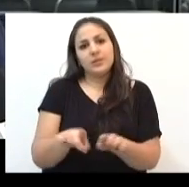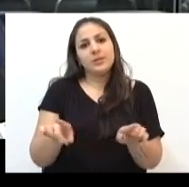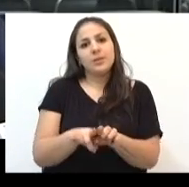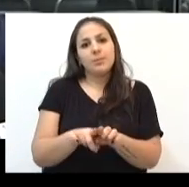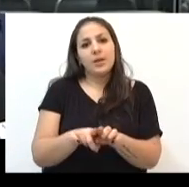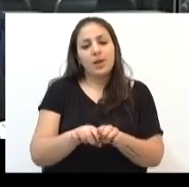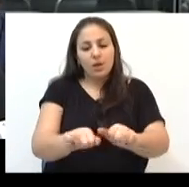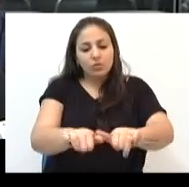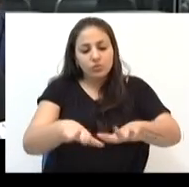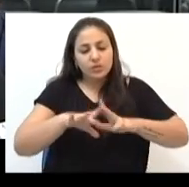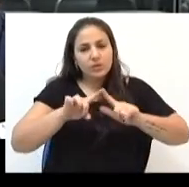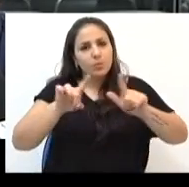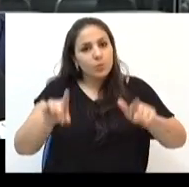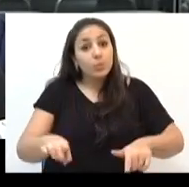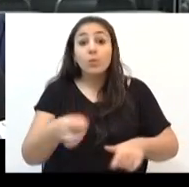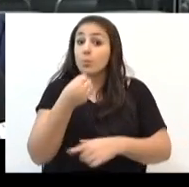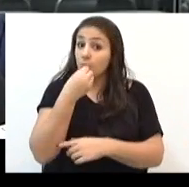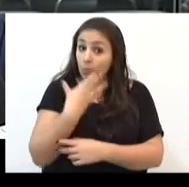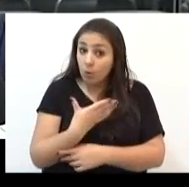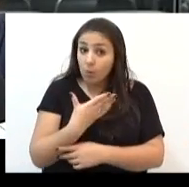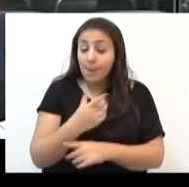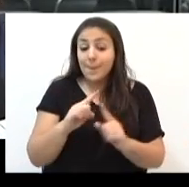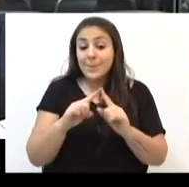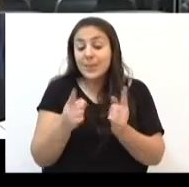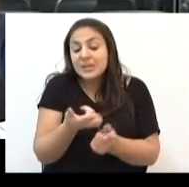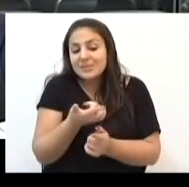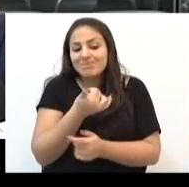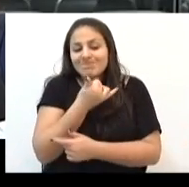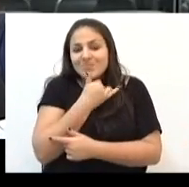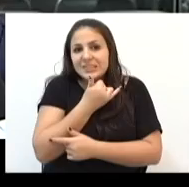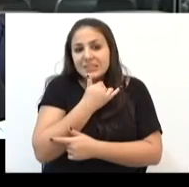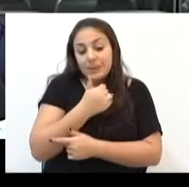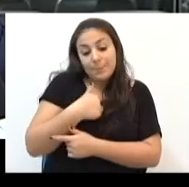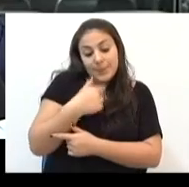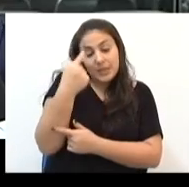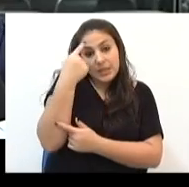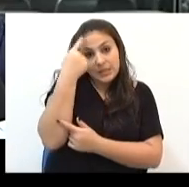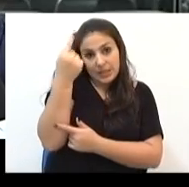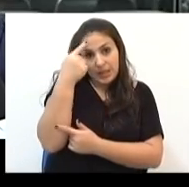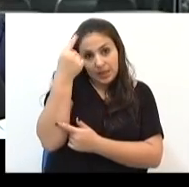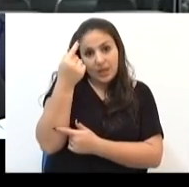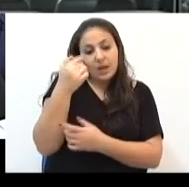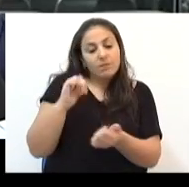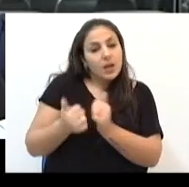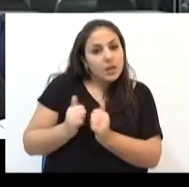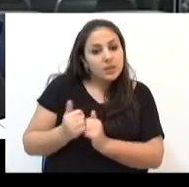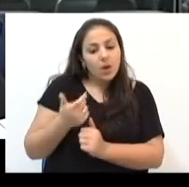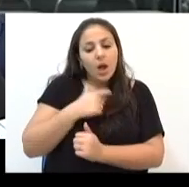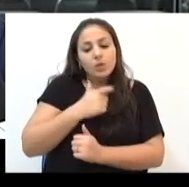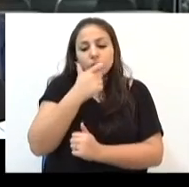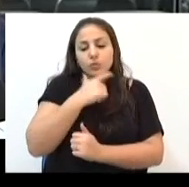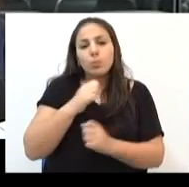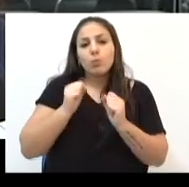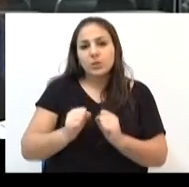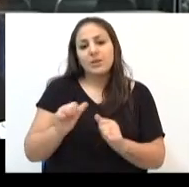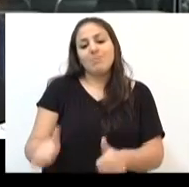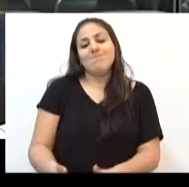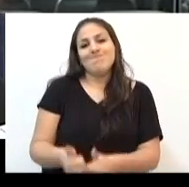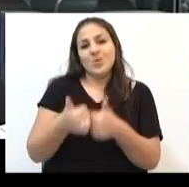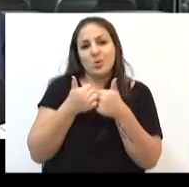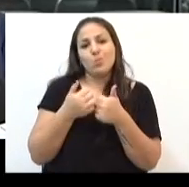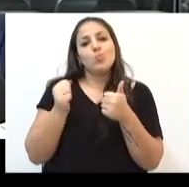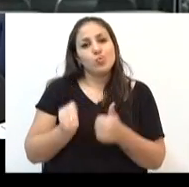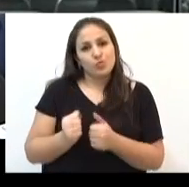audiência pública foi muito rica, infelizmente, na minha avaliação, poderia ter sido mais, se não houvesse